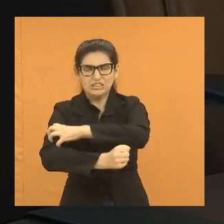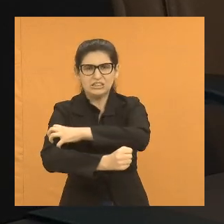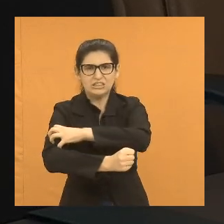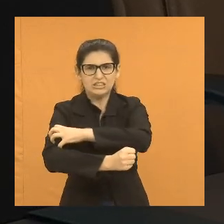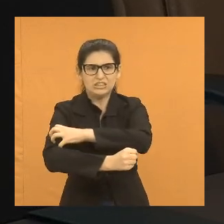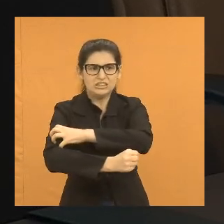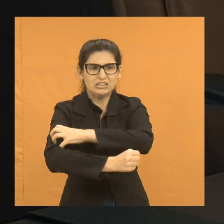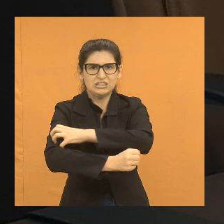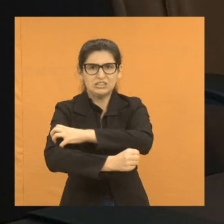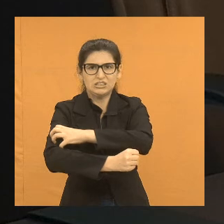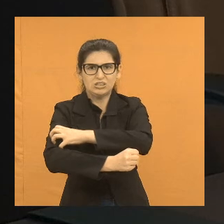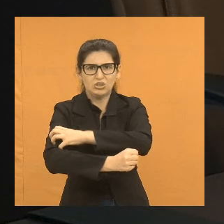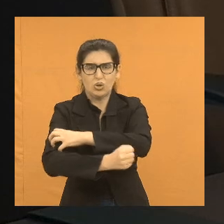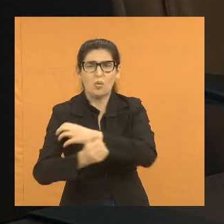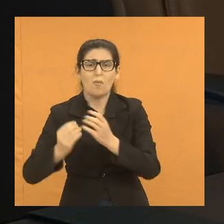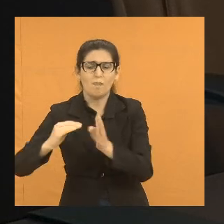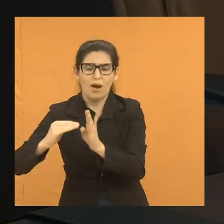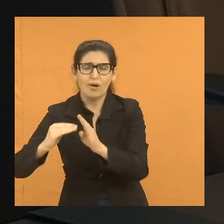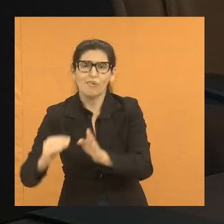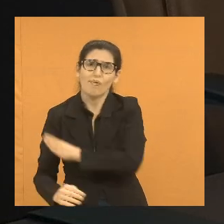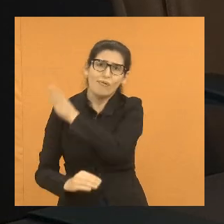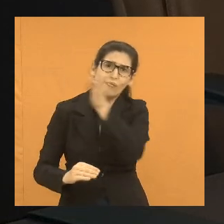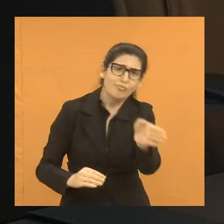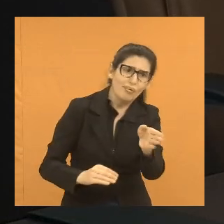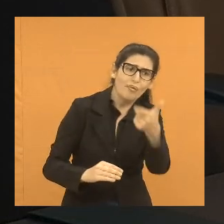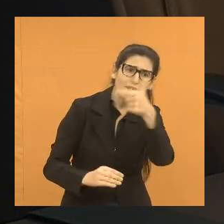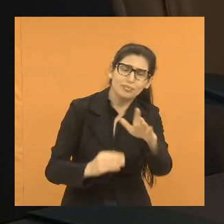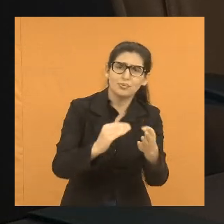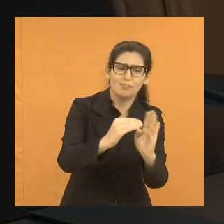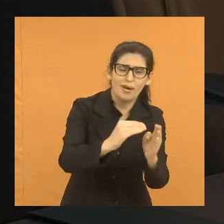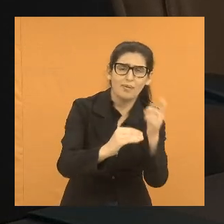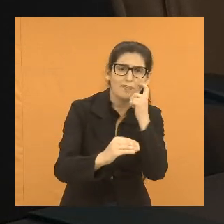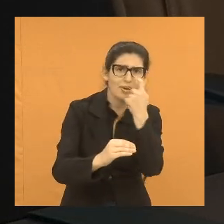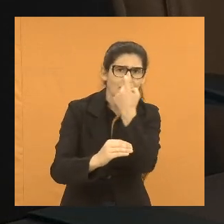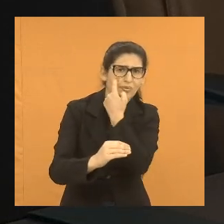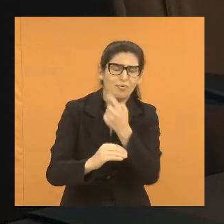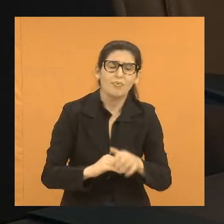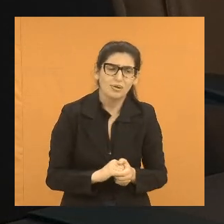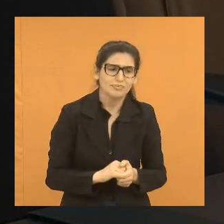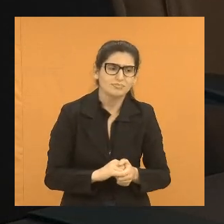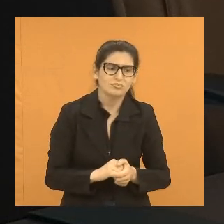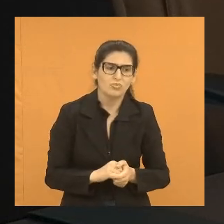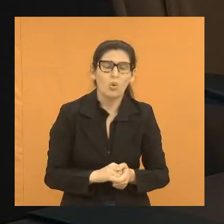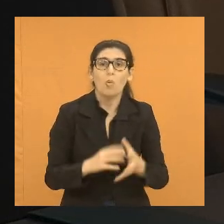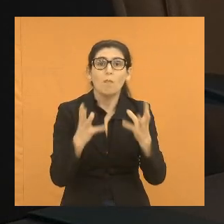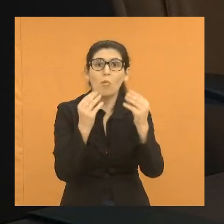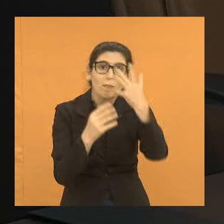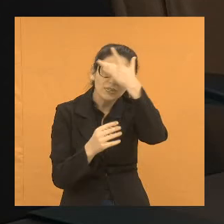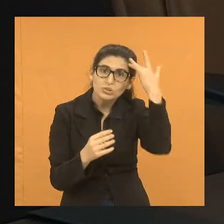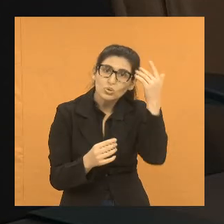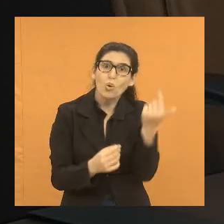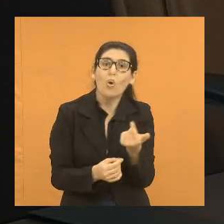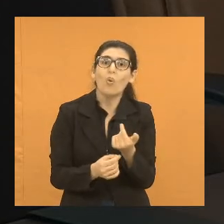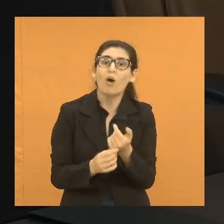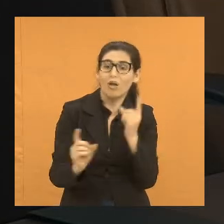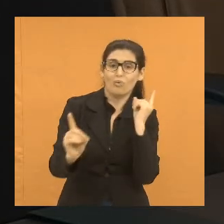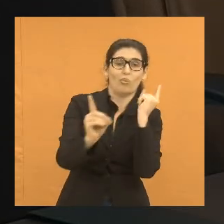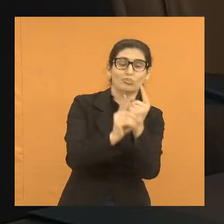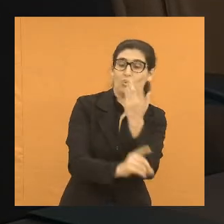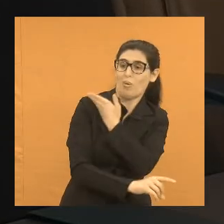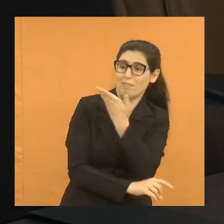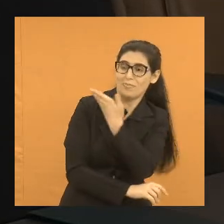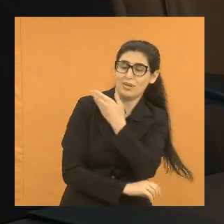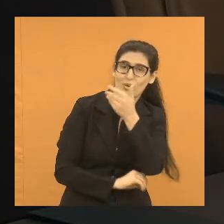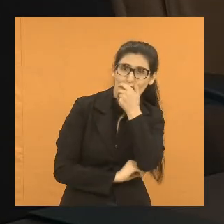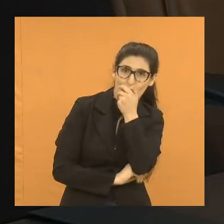que vir para o Parque Meia Lua, e ele é do Parque Meia Lua. E quando chegou lá, tinha um bocado de gente, cidade do Salvador, outros bairros.